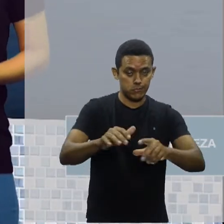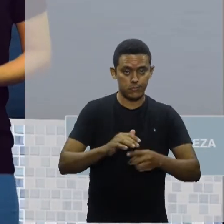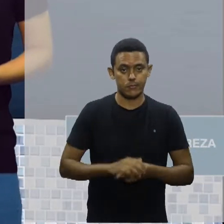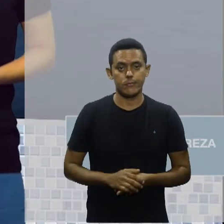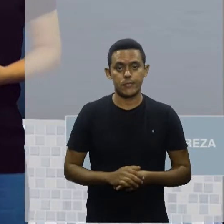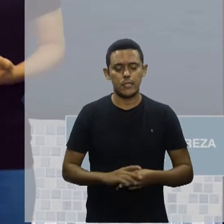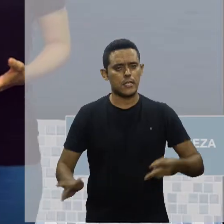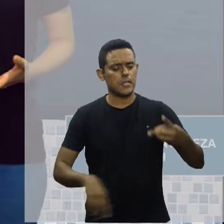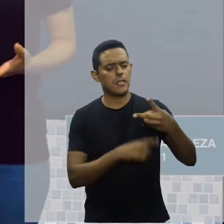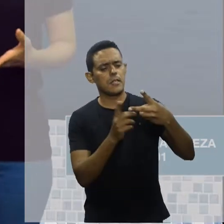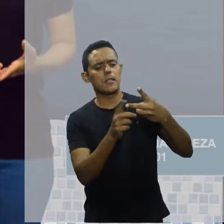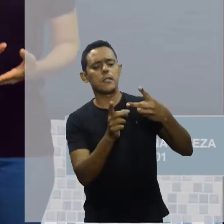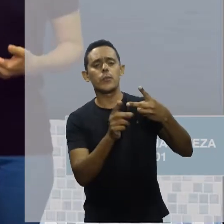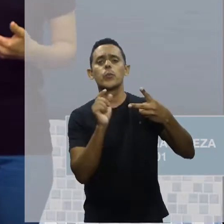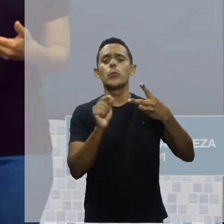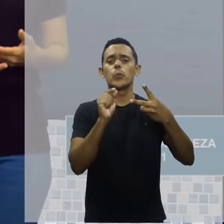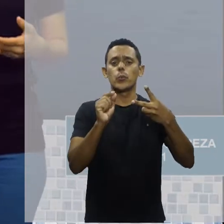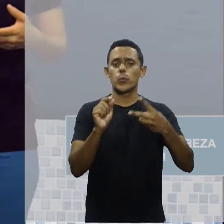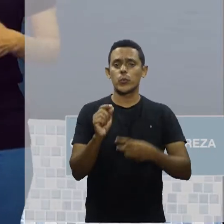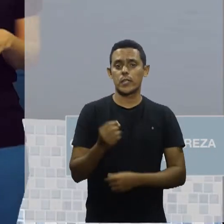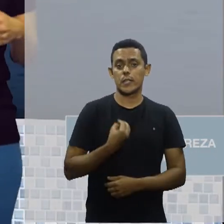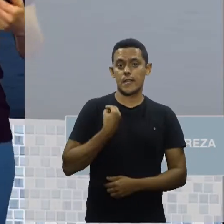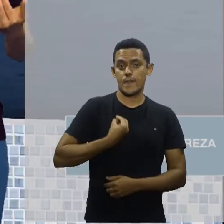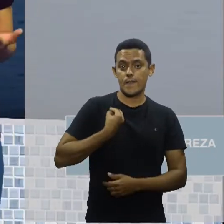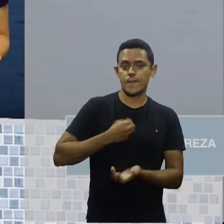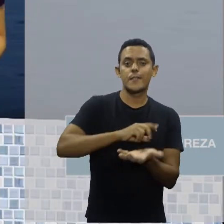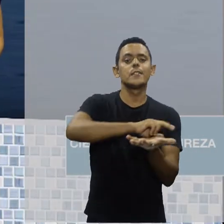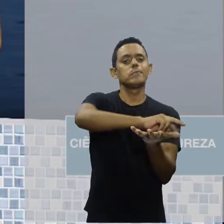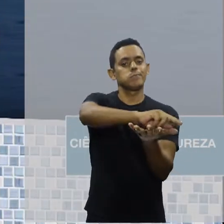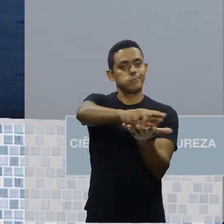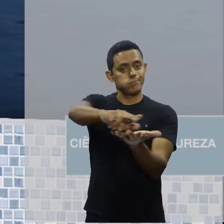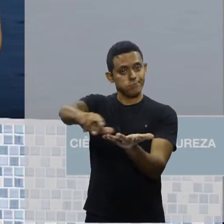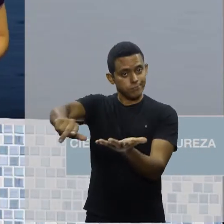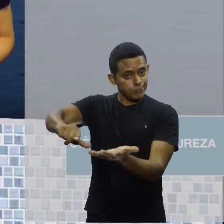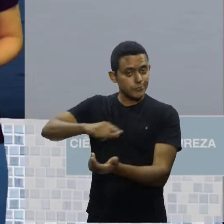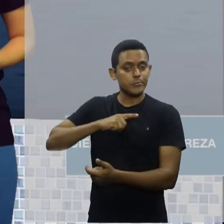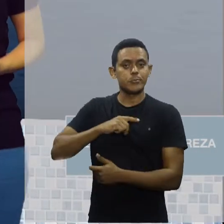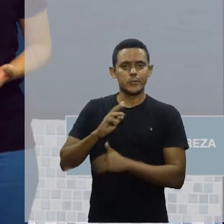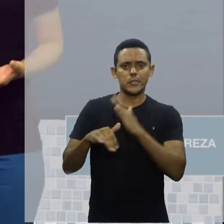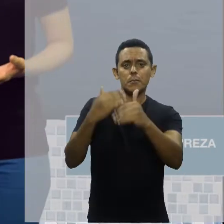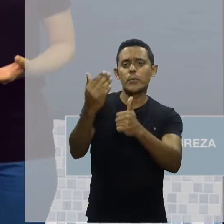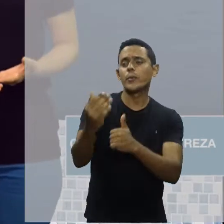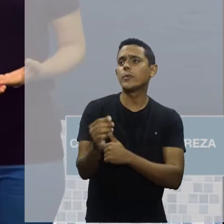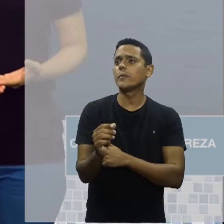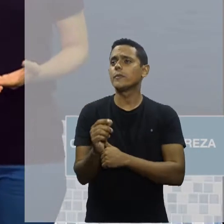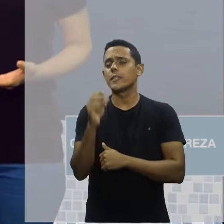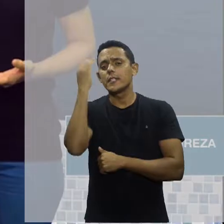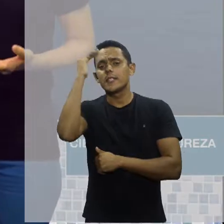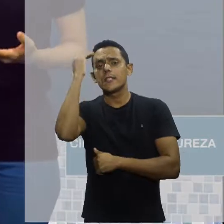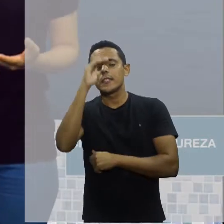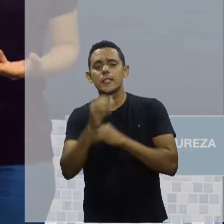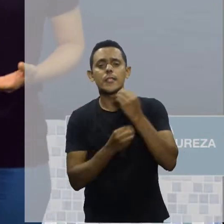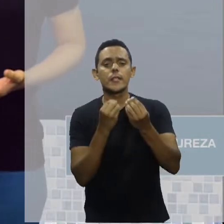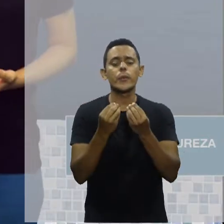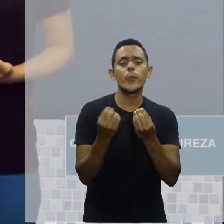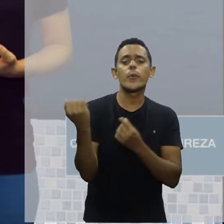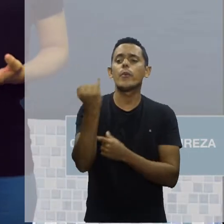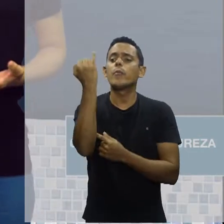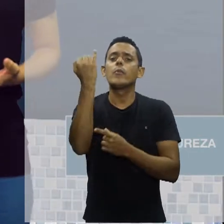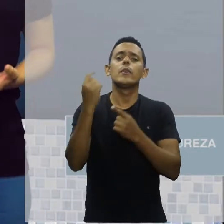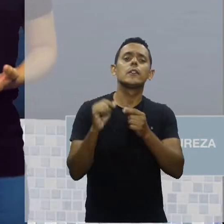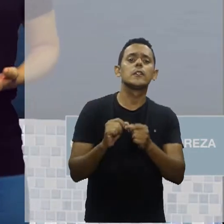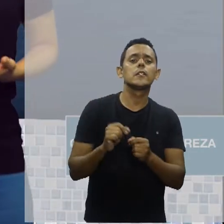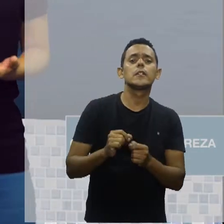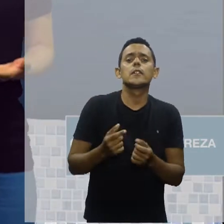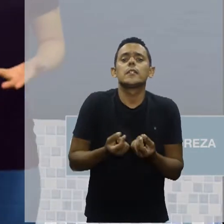biodiversidade. Vocês vão ver um pouco a respeito da importância da biodiversidade, como surgiu a biodiversidade, seguido pelo